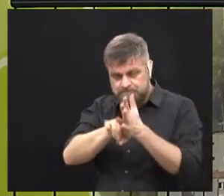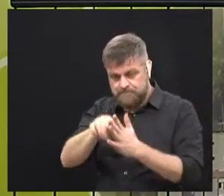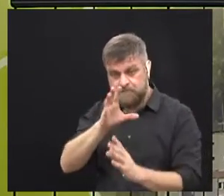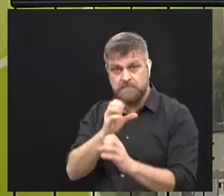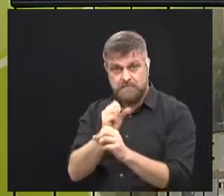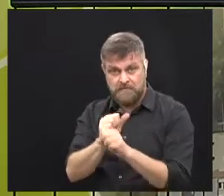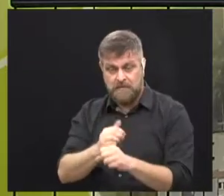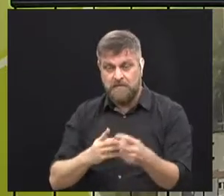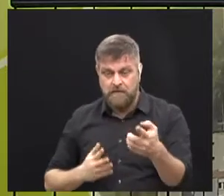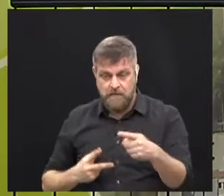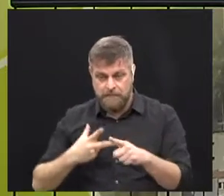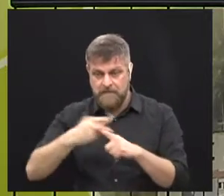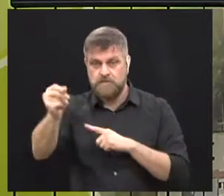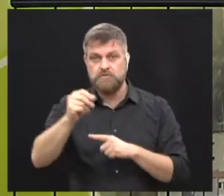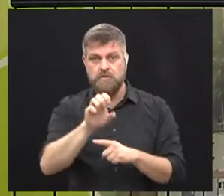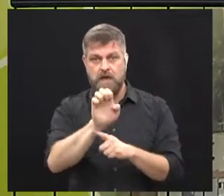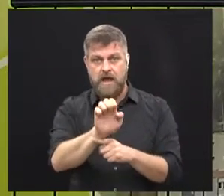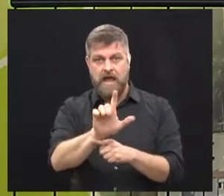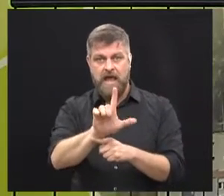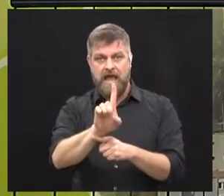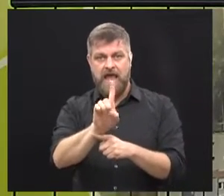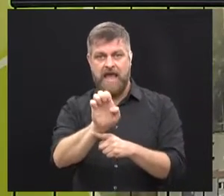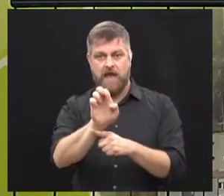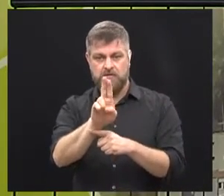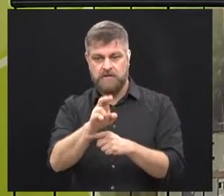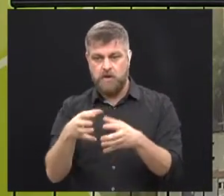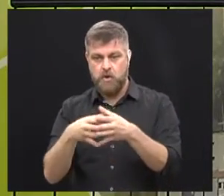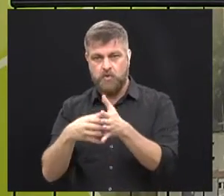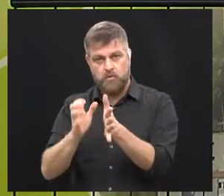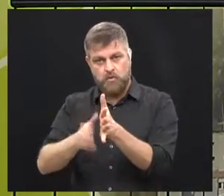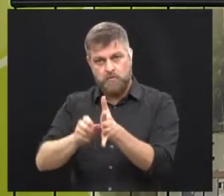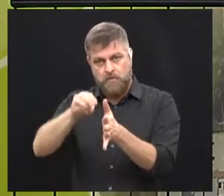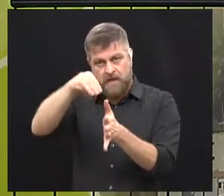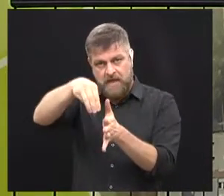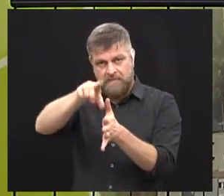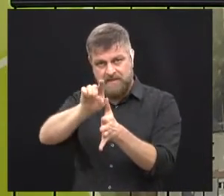apuradas, eleito já Helder Barbalho, do MDB, com